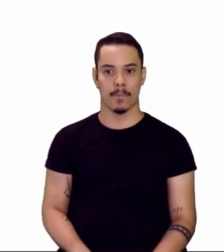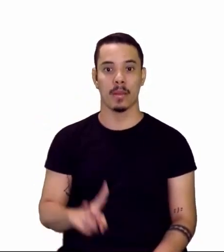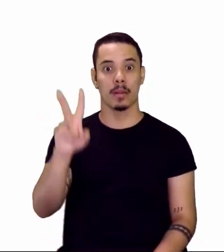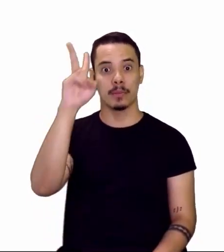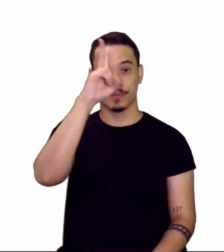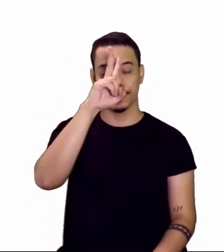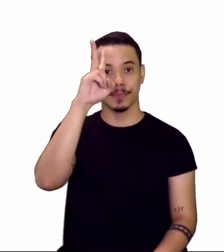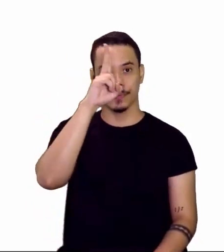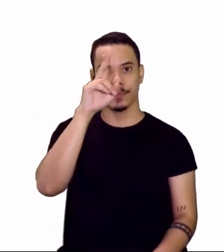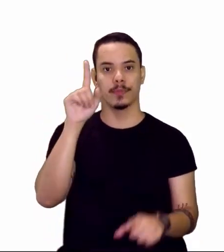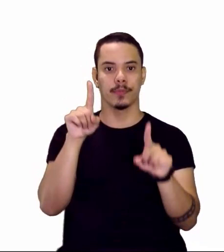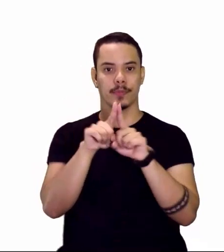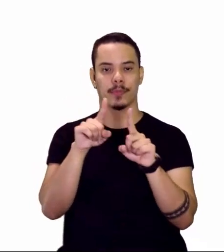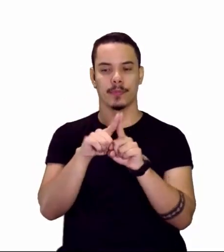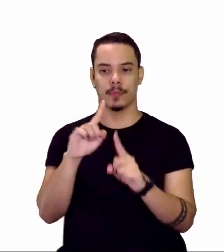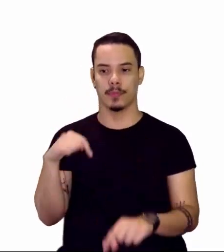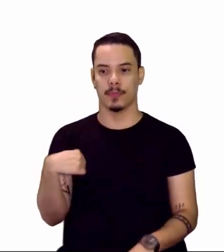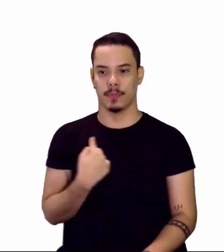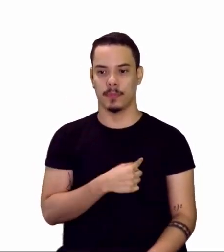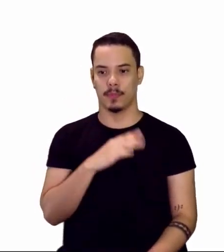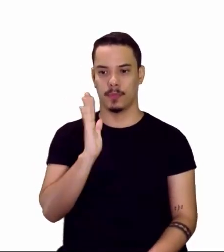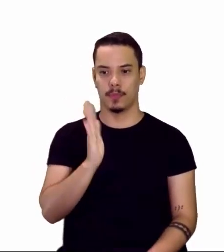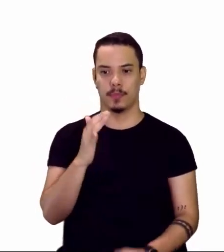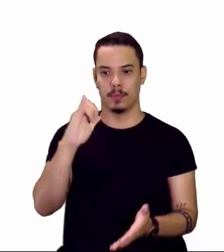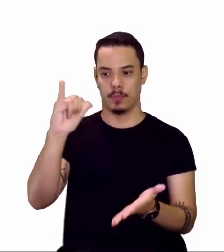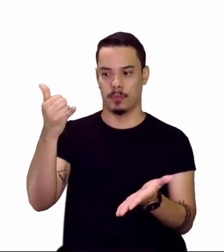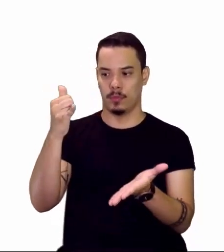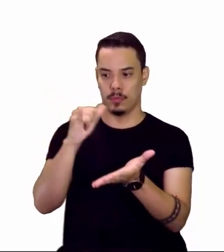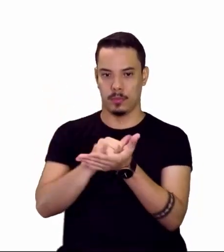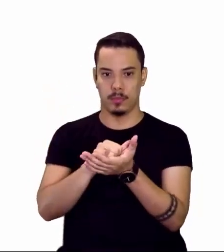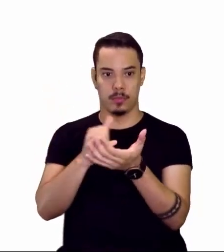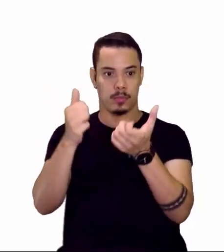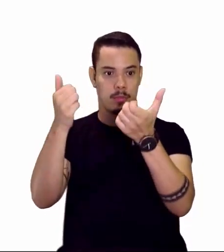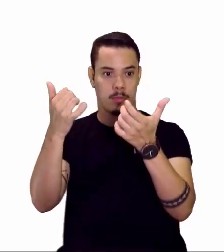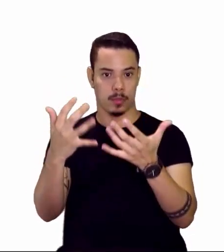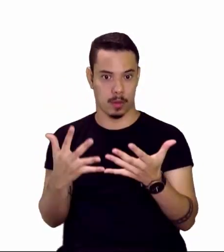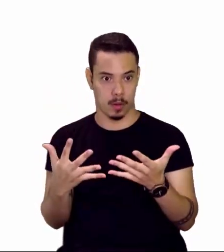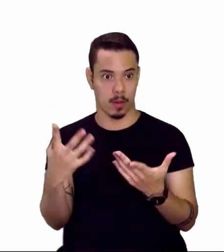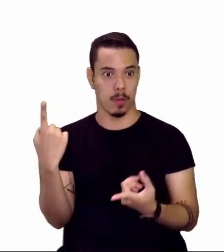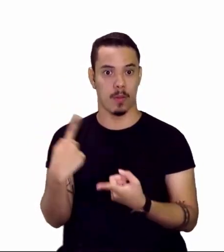nós justificamos aqui porque a água é angular,